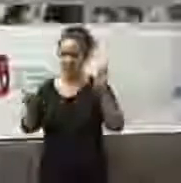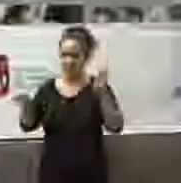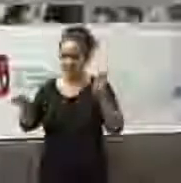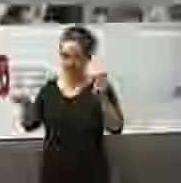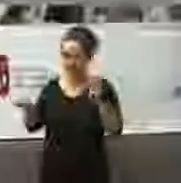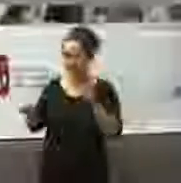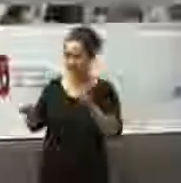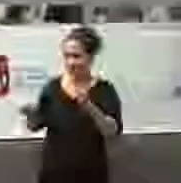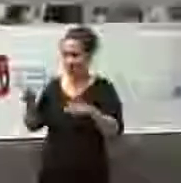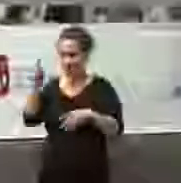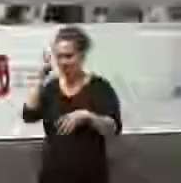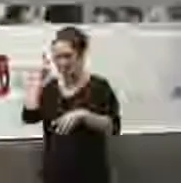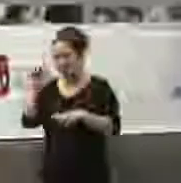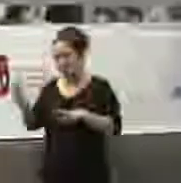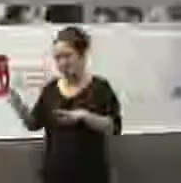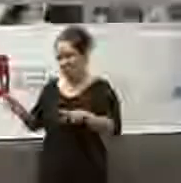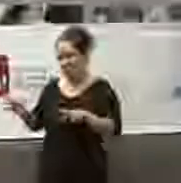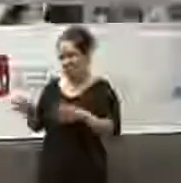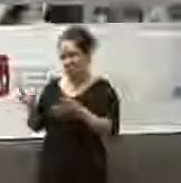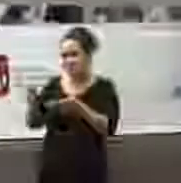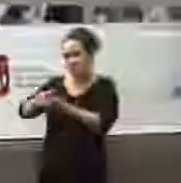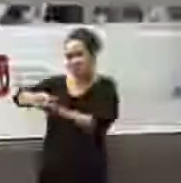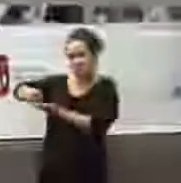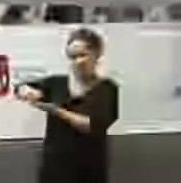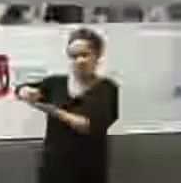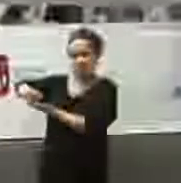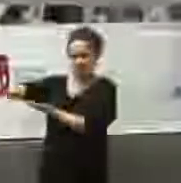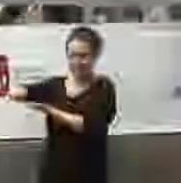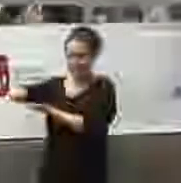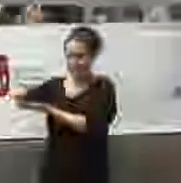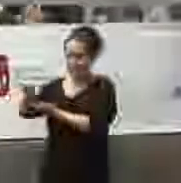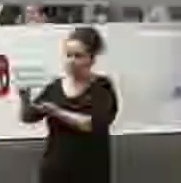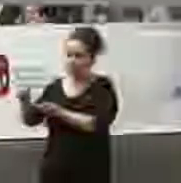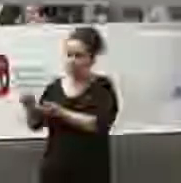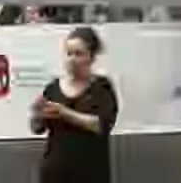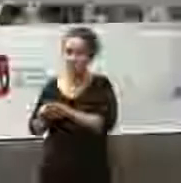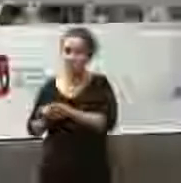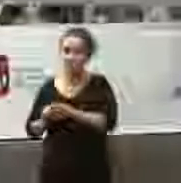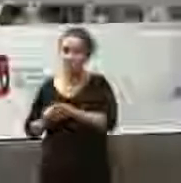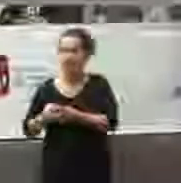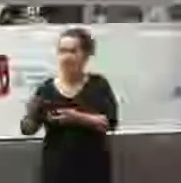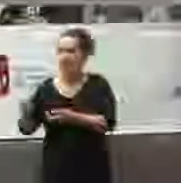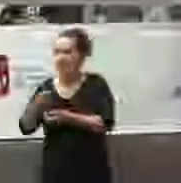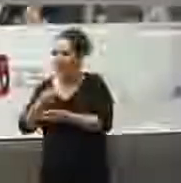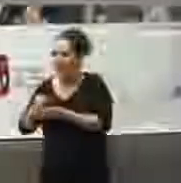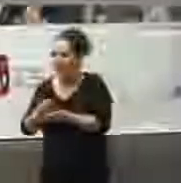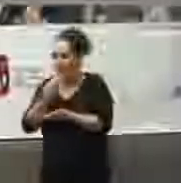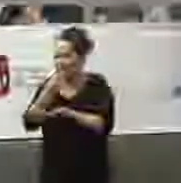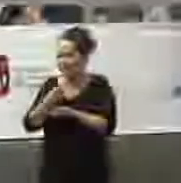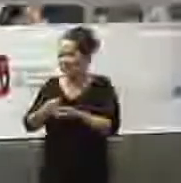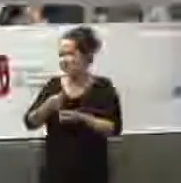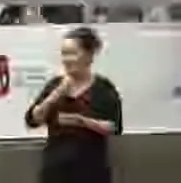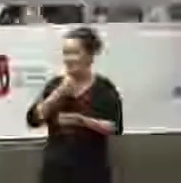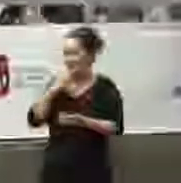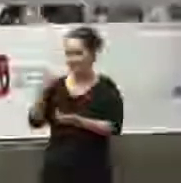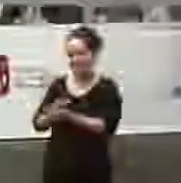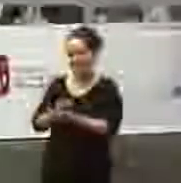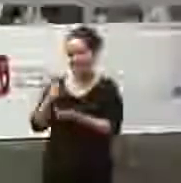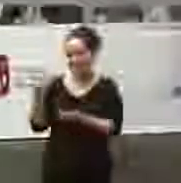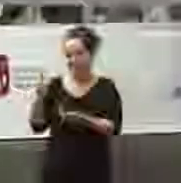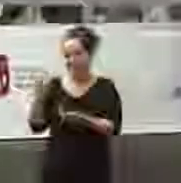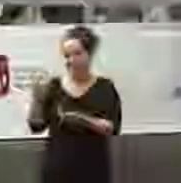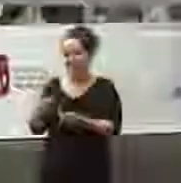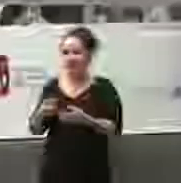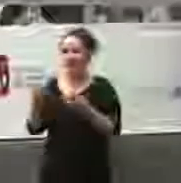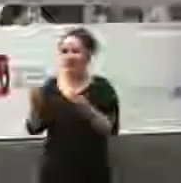nós temos uma cascata de coagulação vários fatores o vamos reformar seu lado não vai me deixar sozinho né ronaldo mas nós temos uma